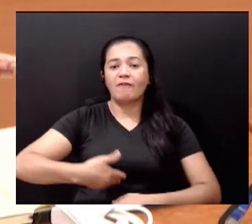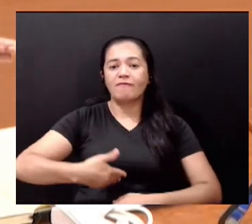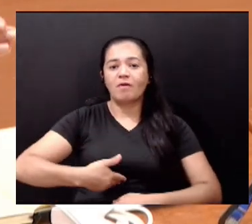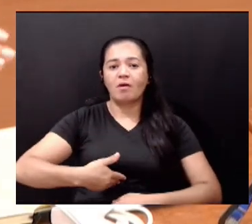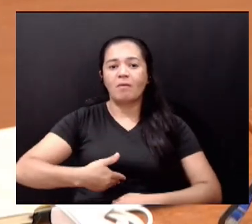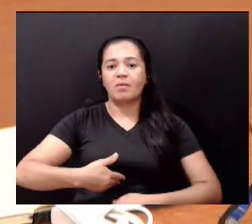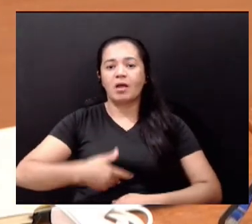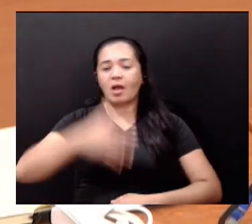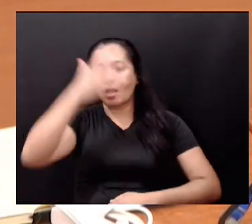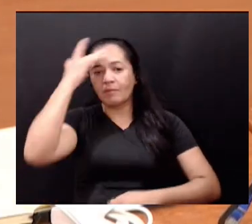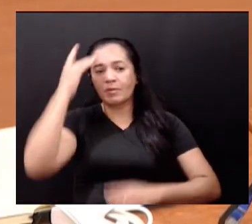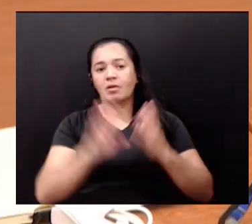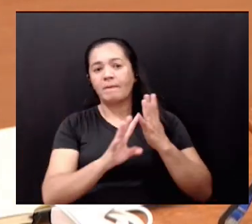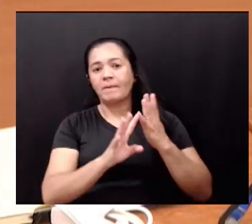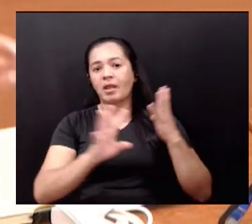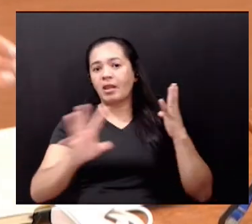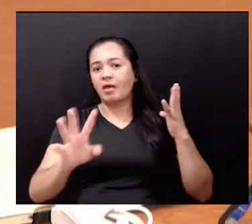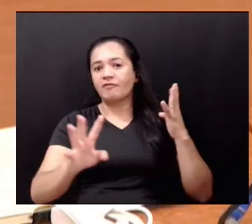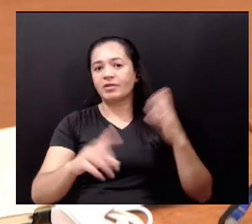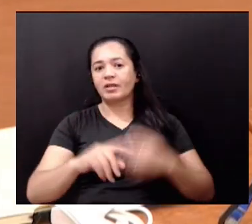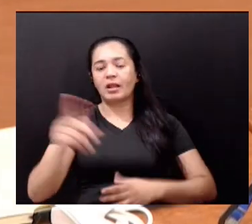osso, né?